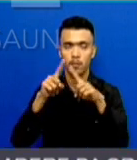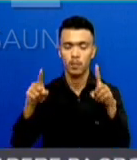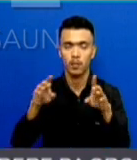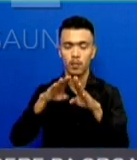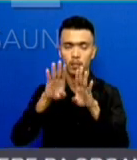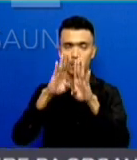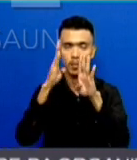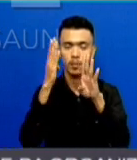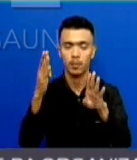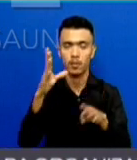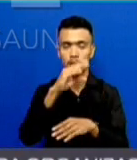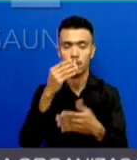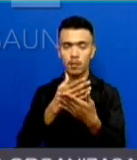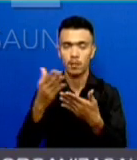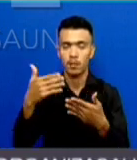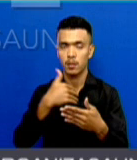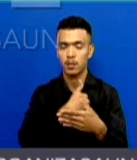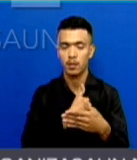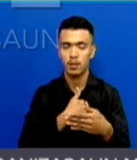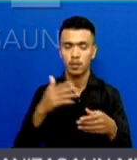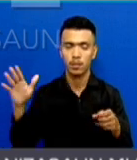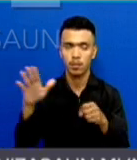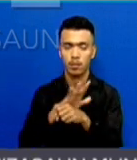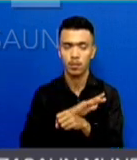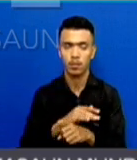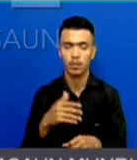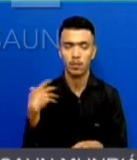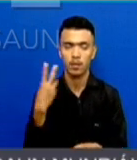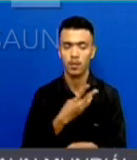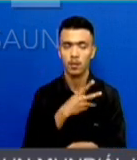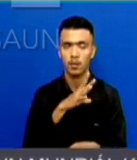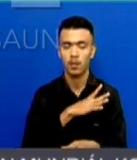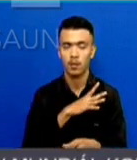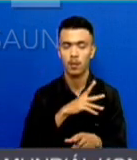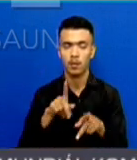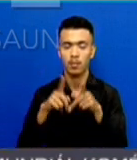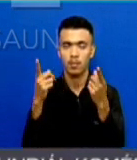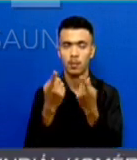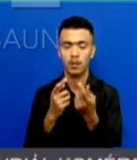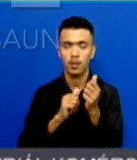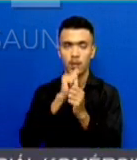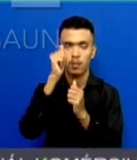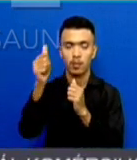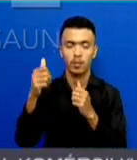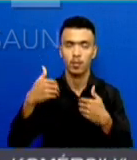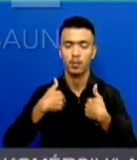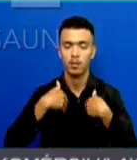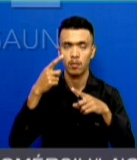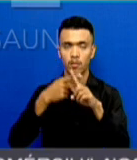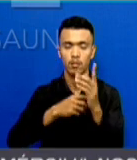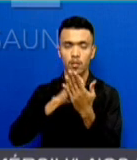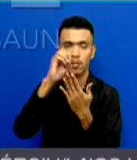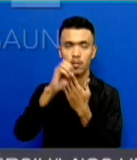balum. Ser octoma então it tem ka tu companhia se relata firfal me iha outubro ne. Te vel